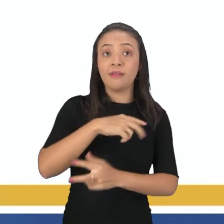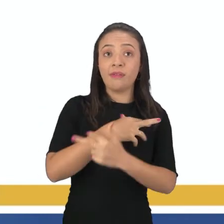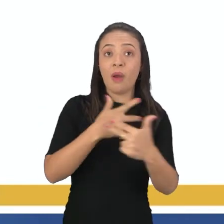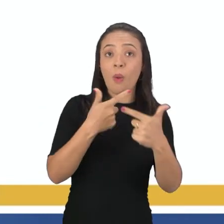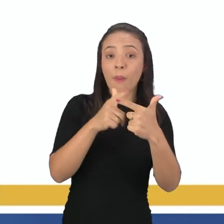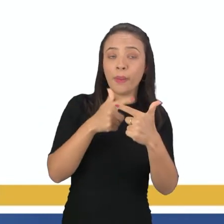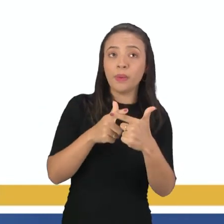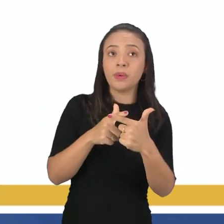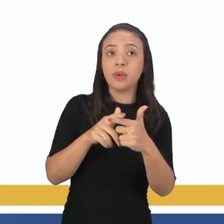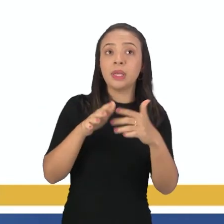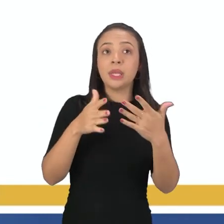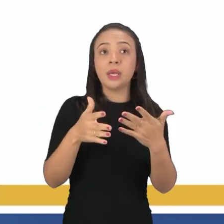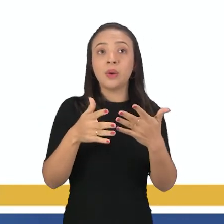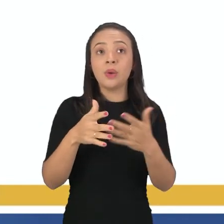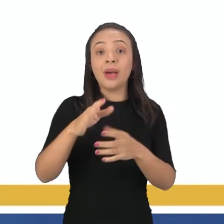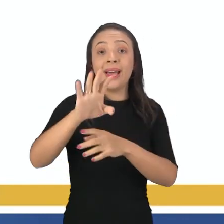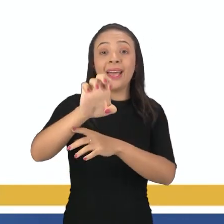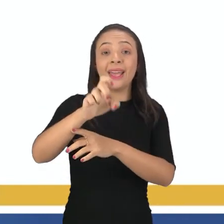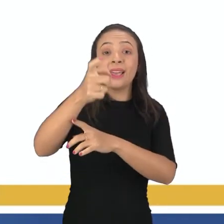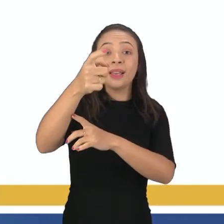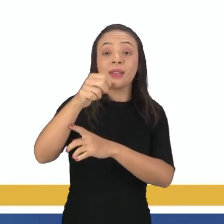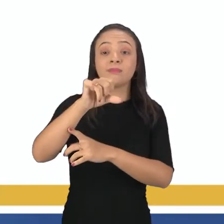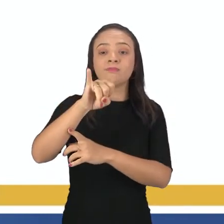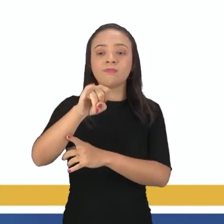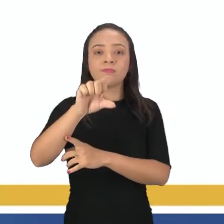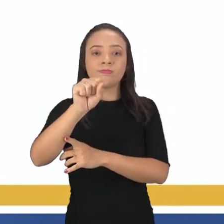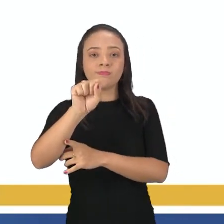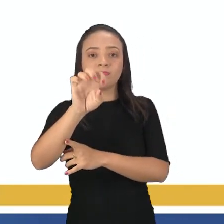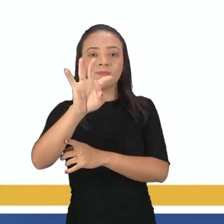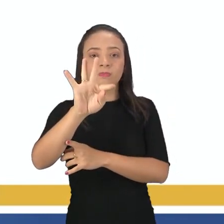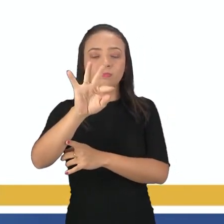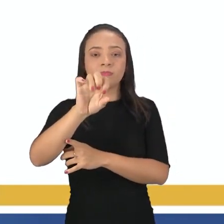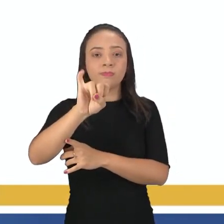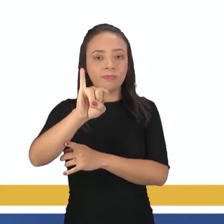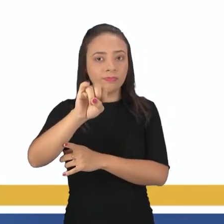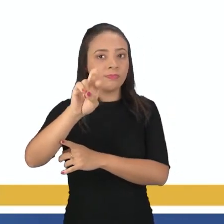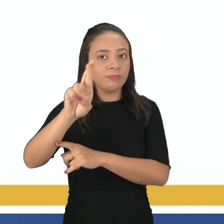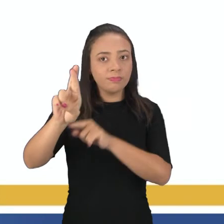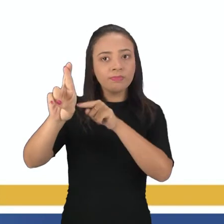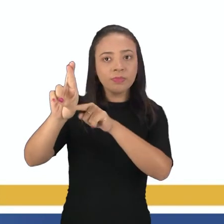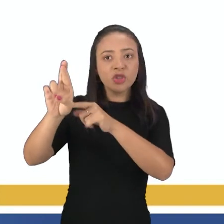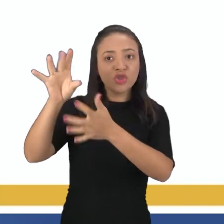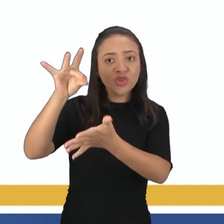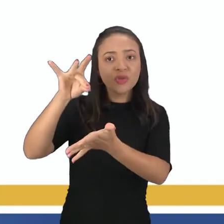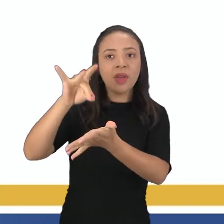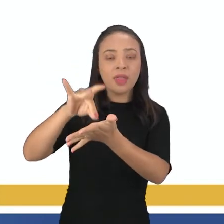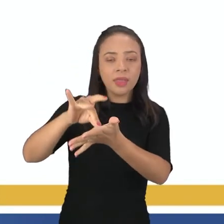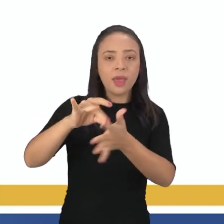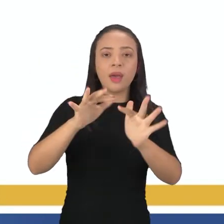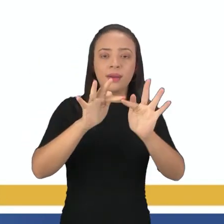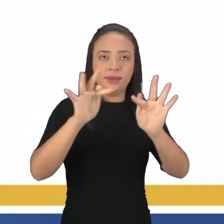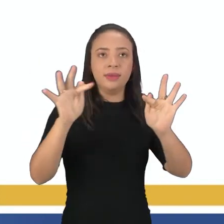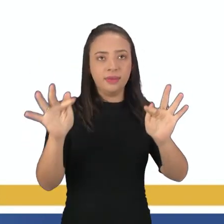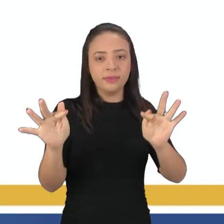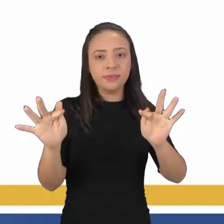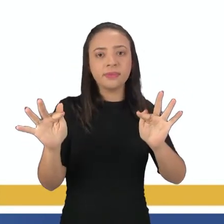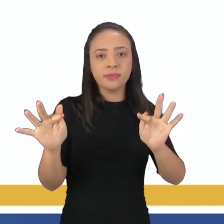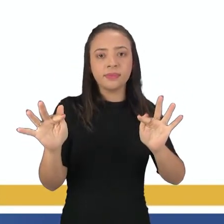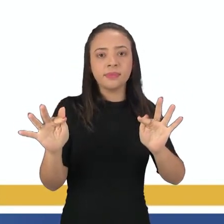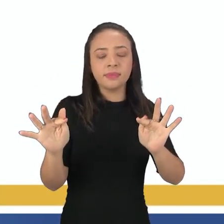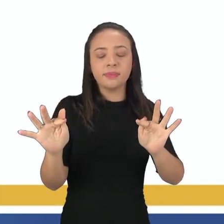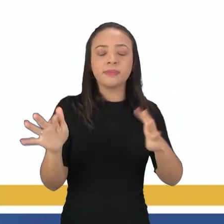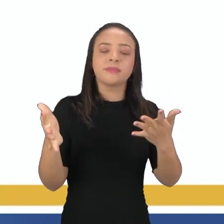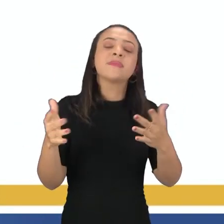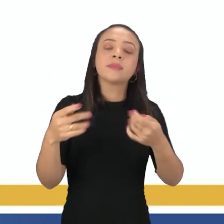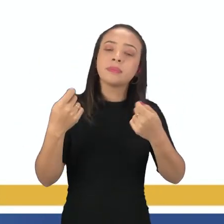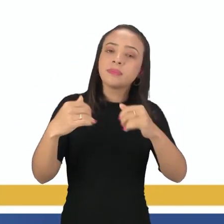naquele lugar. Quando existir, quando for o existir realmente dentro da frase, ele